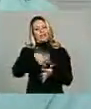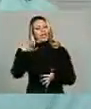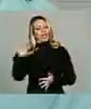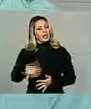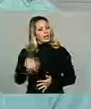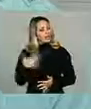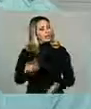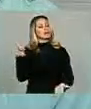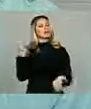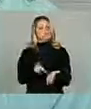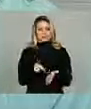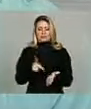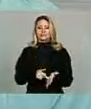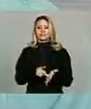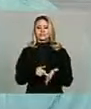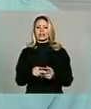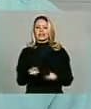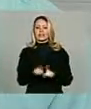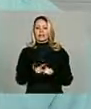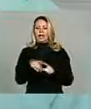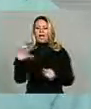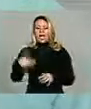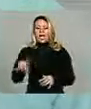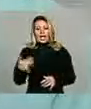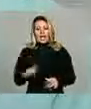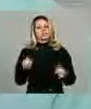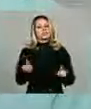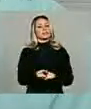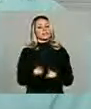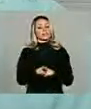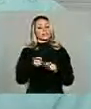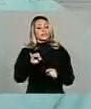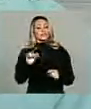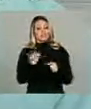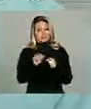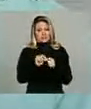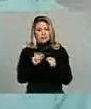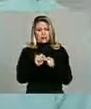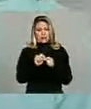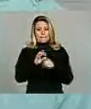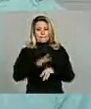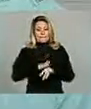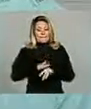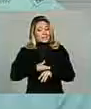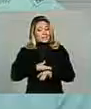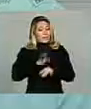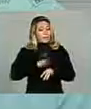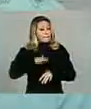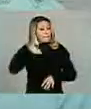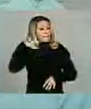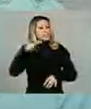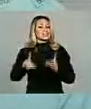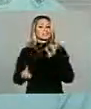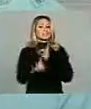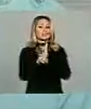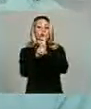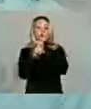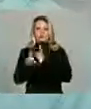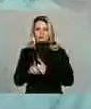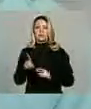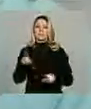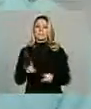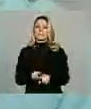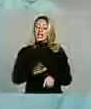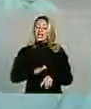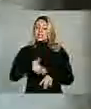Ele é caro e ele, assim, além de ser caro, quanto mais doenças detectadas, quanto mais doenças testadas,